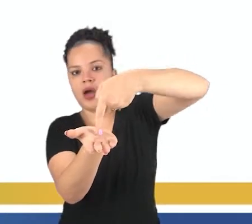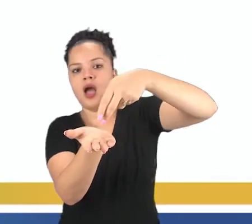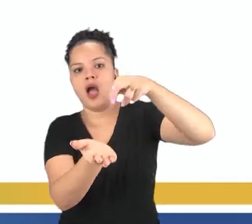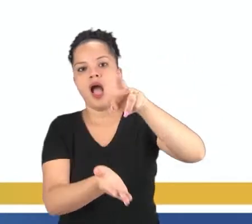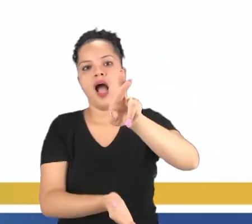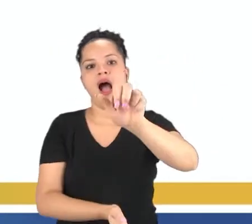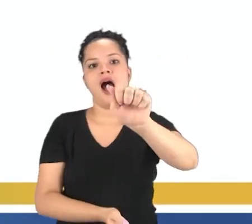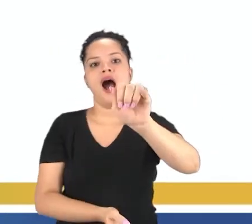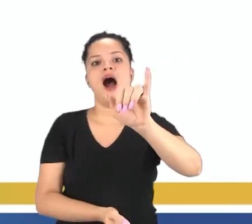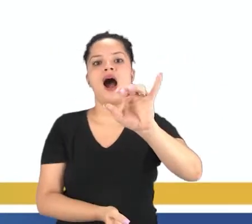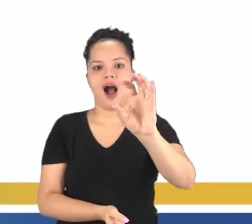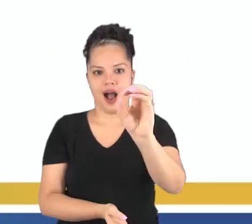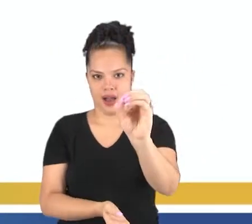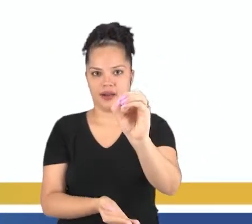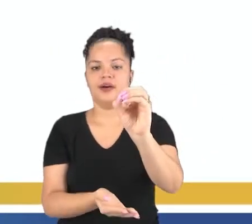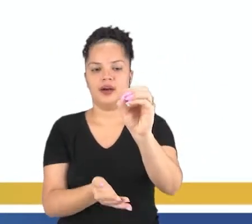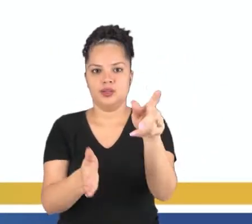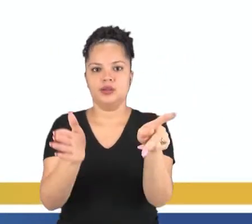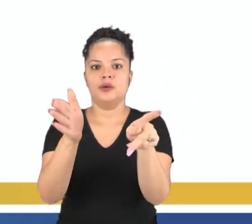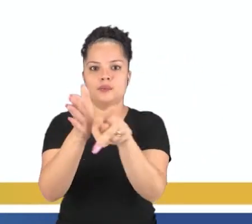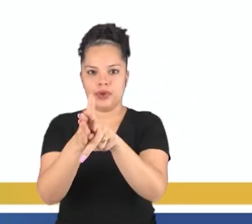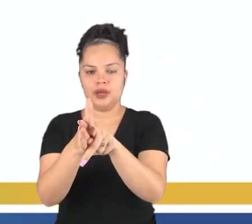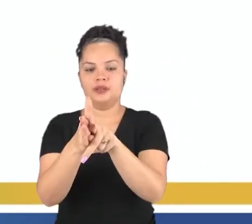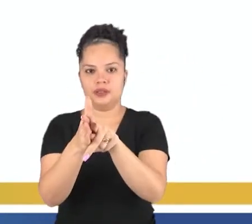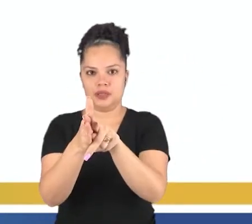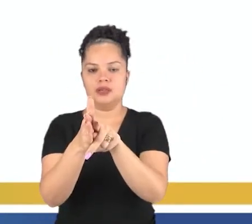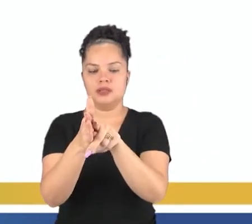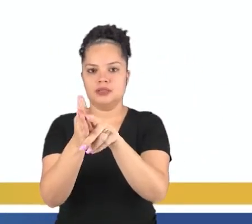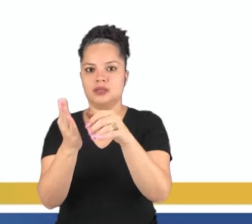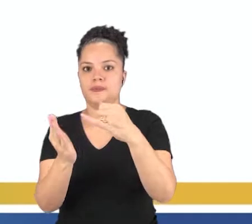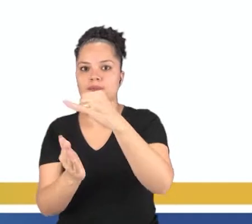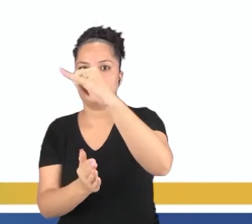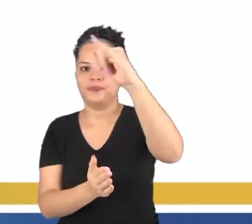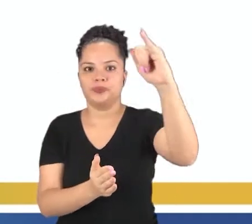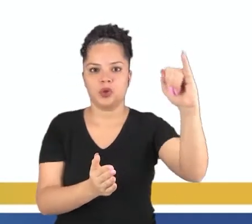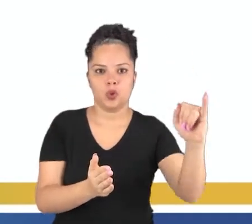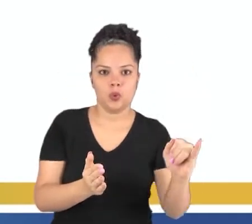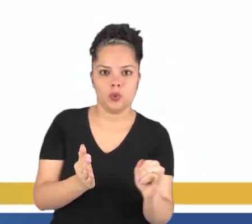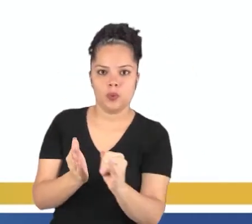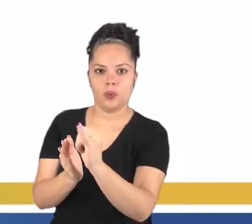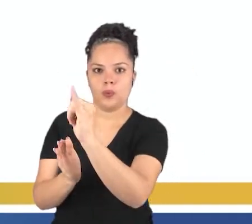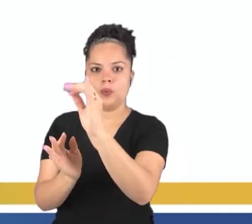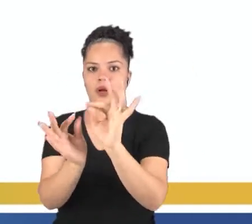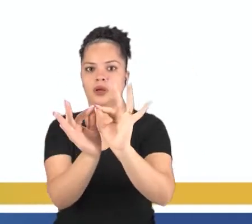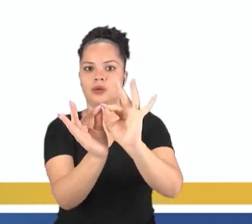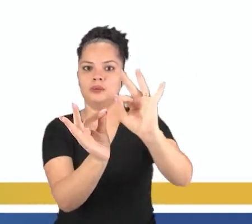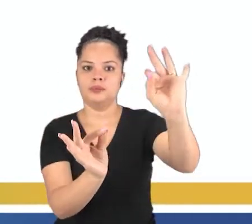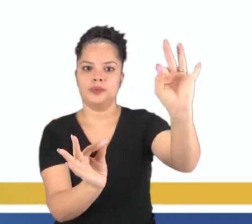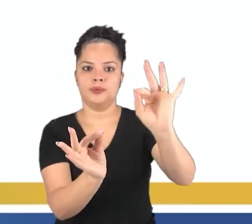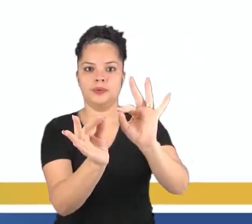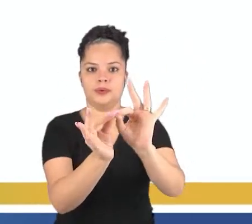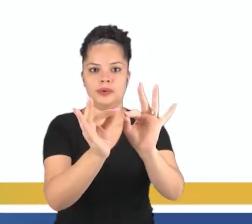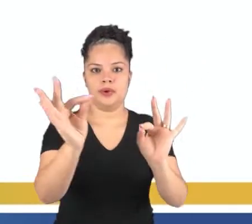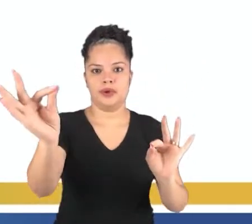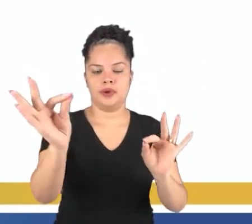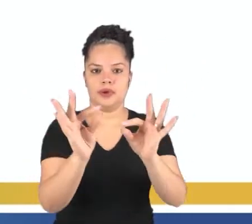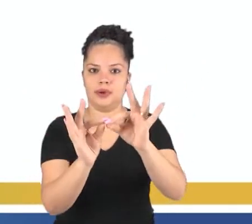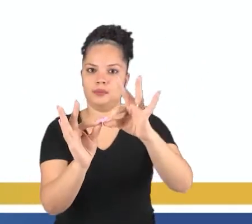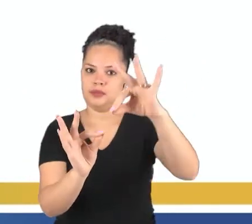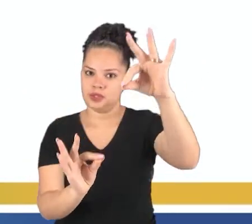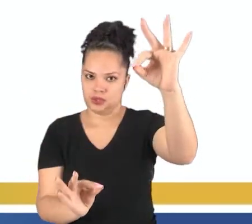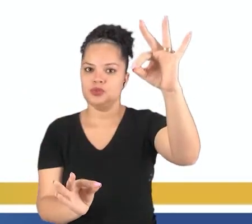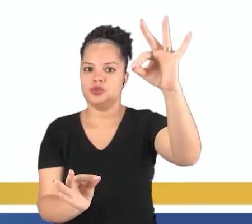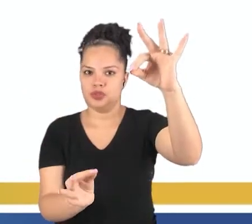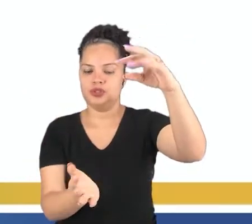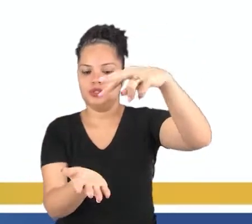que pertencem à linha gerada, se você medir qualquer um desses pontos, a distância